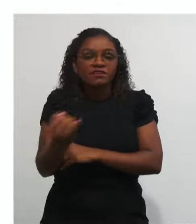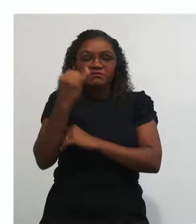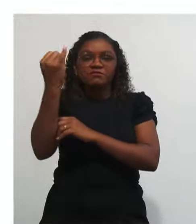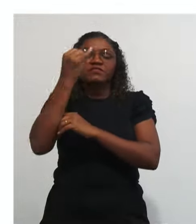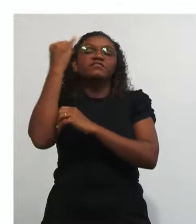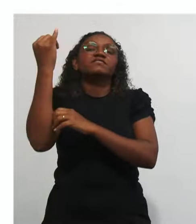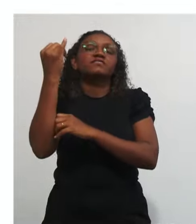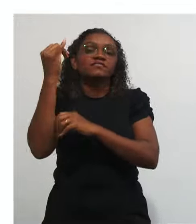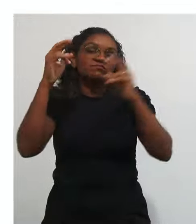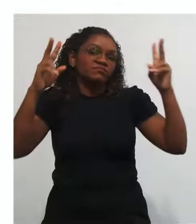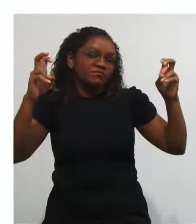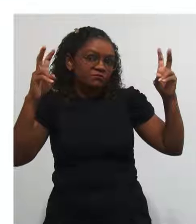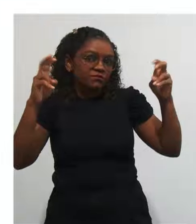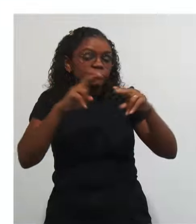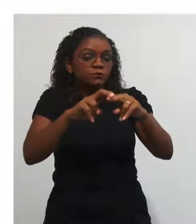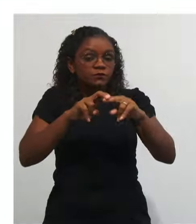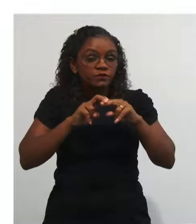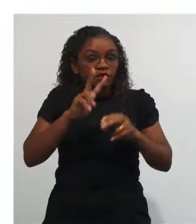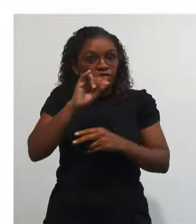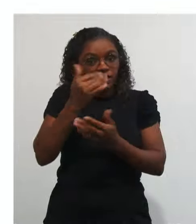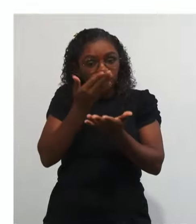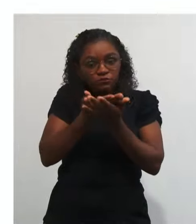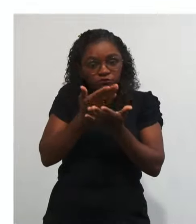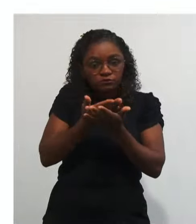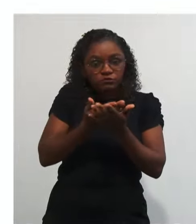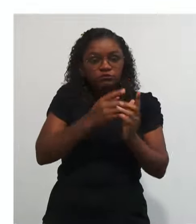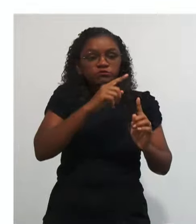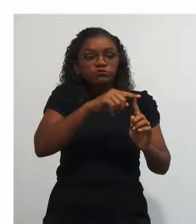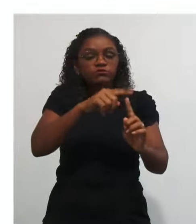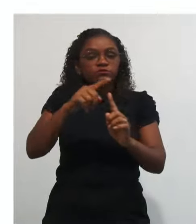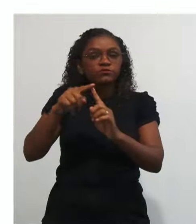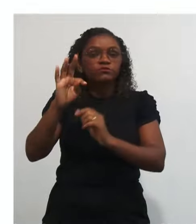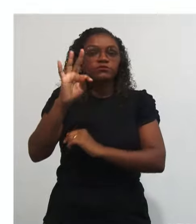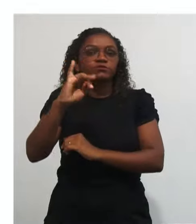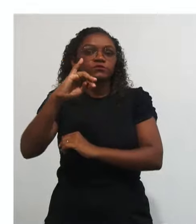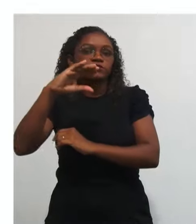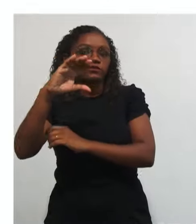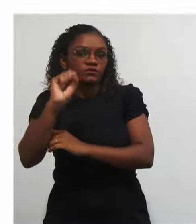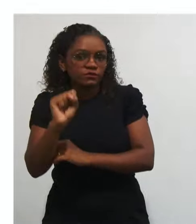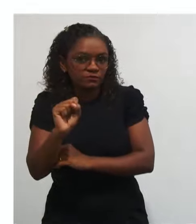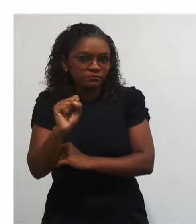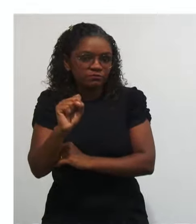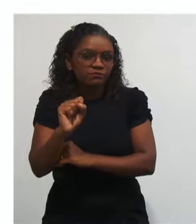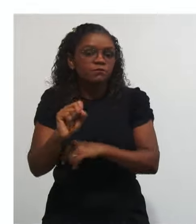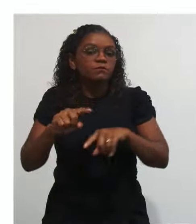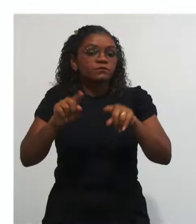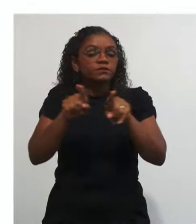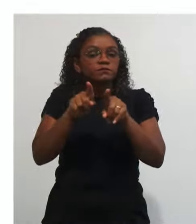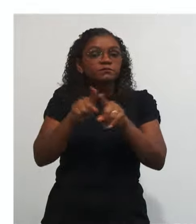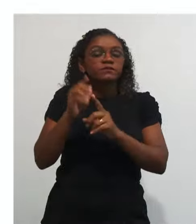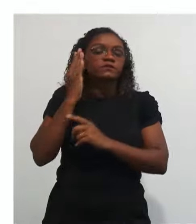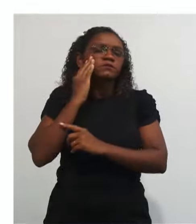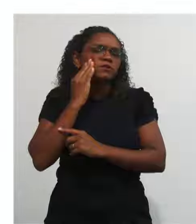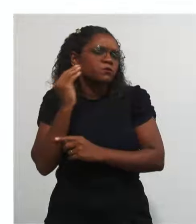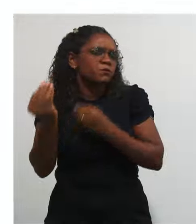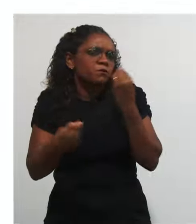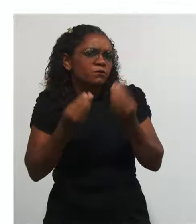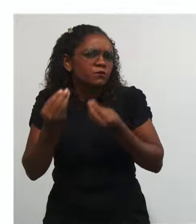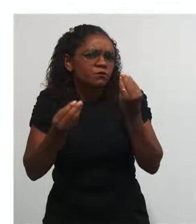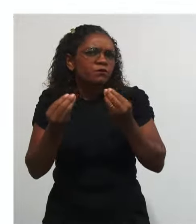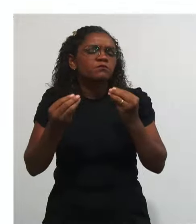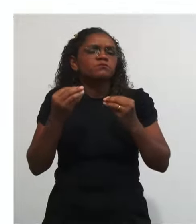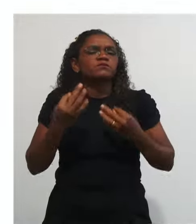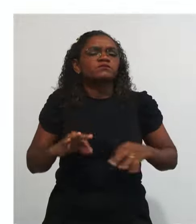momento nós vamos estudar aí alguns tipos né de tics e nós vamos ver como que Essas tecnologias da